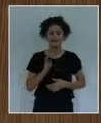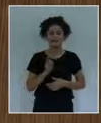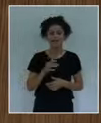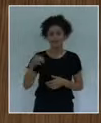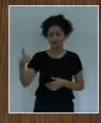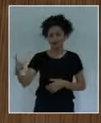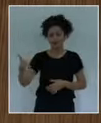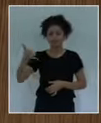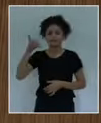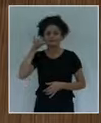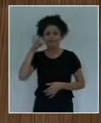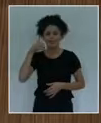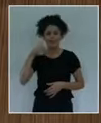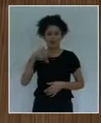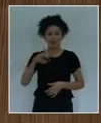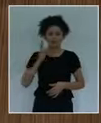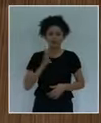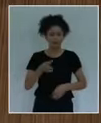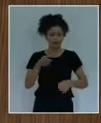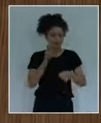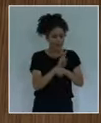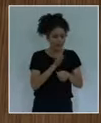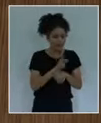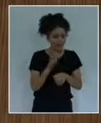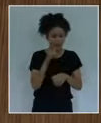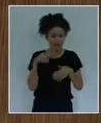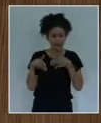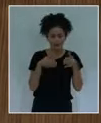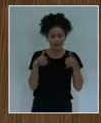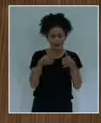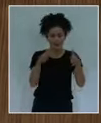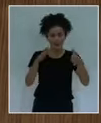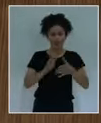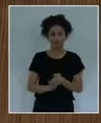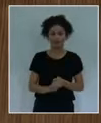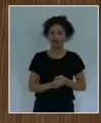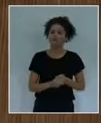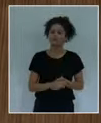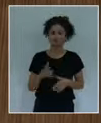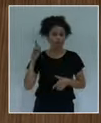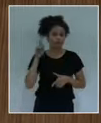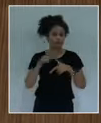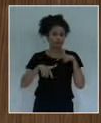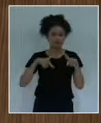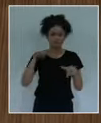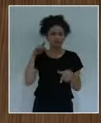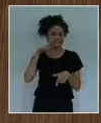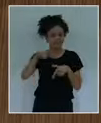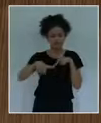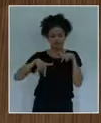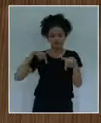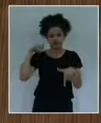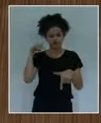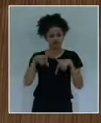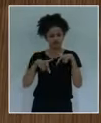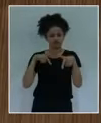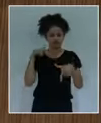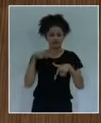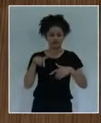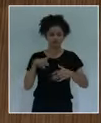um rio, o telefone está, Defesa Civil, e eu acho que é muita carga em cima de você.